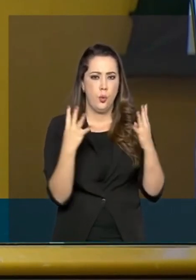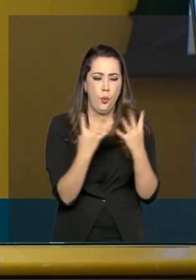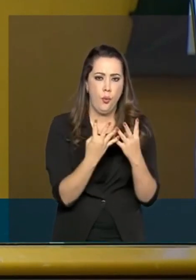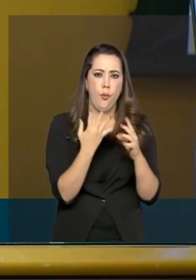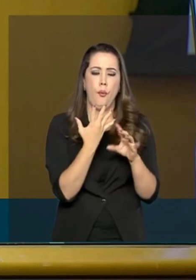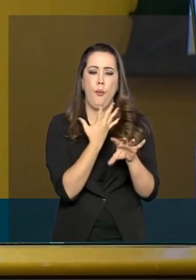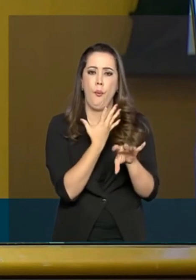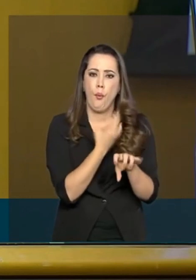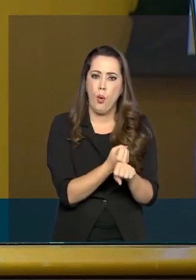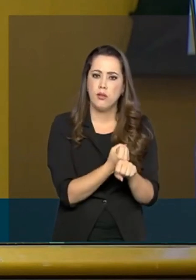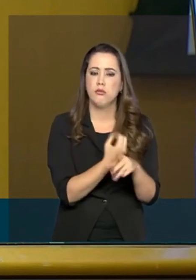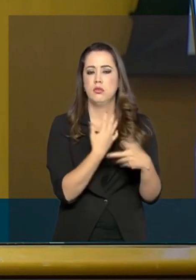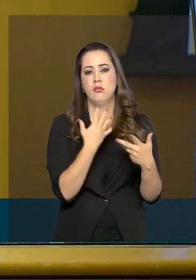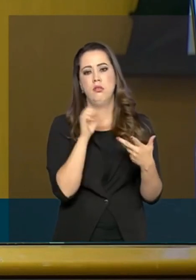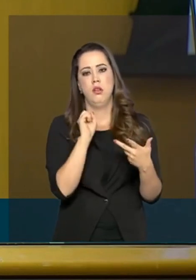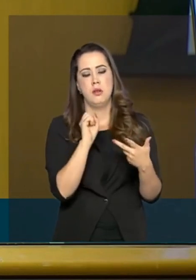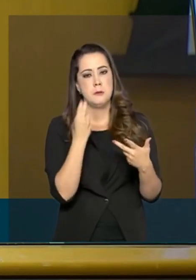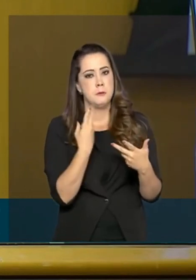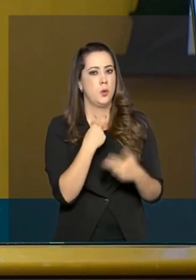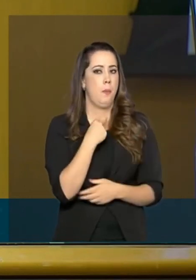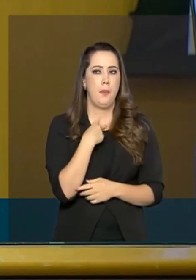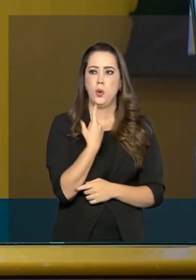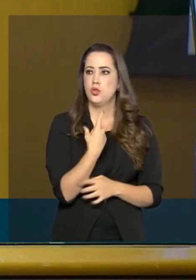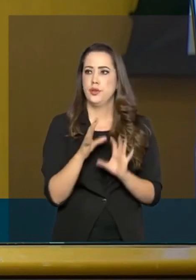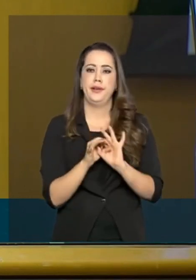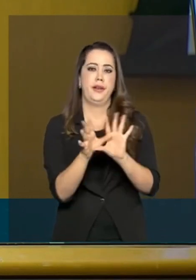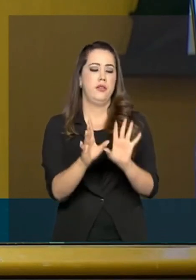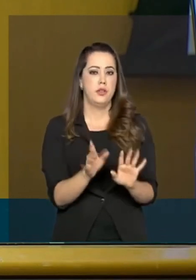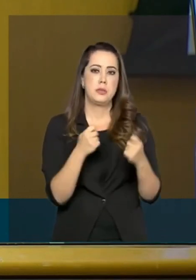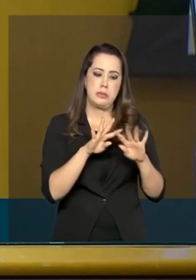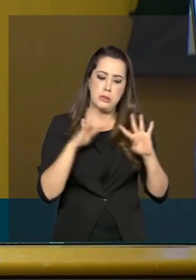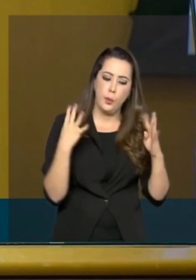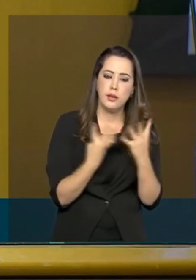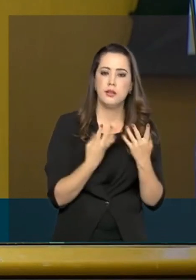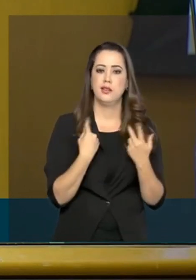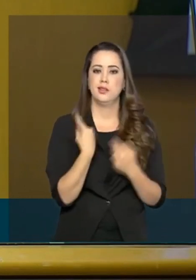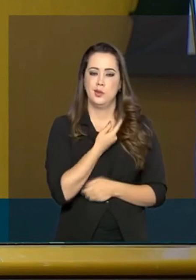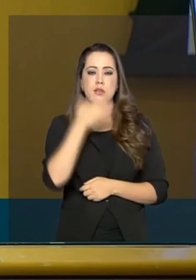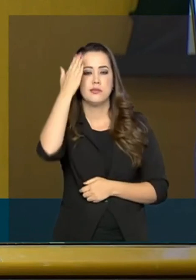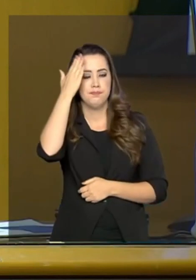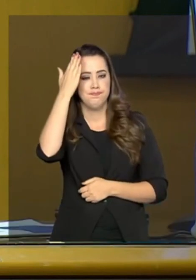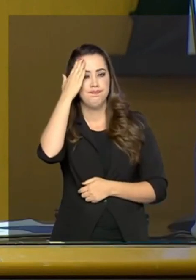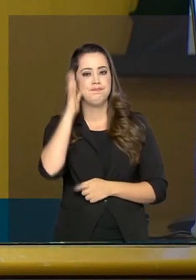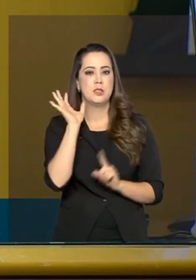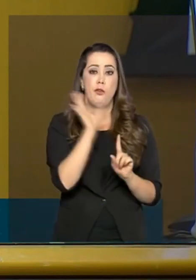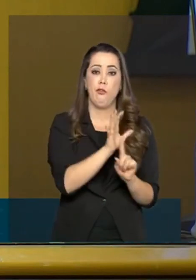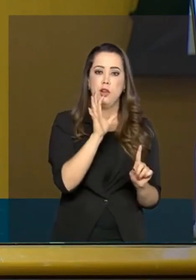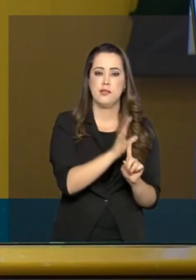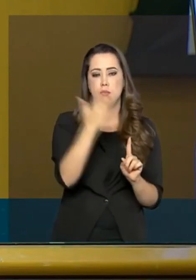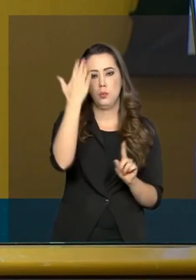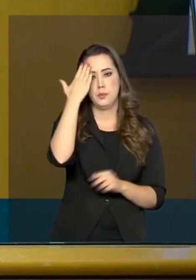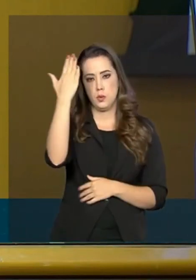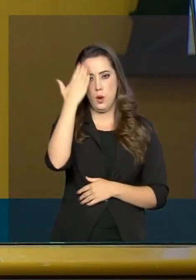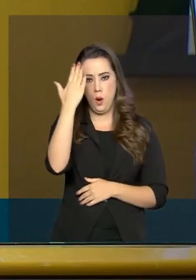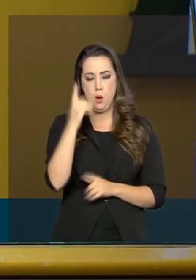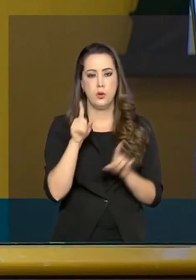movimentação, a restrição de liberdade, nós sabíamos que também isso ia ter uma influência importante